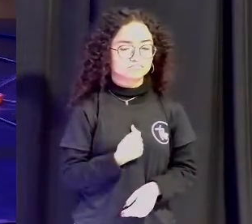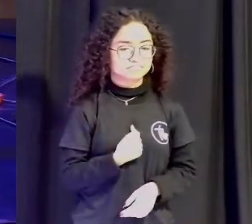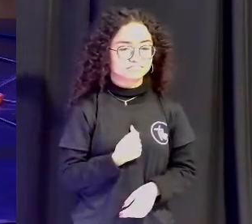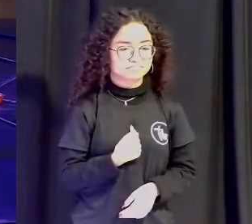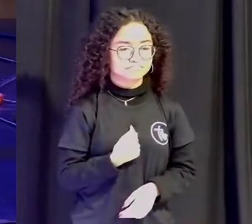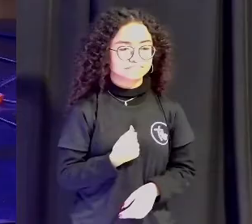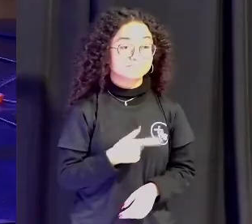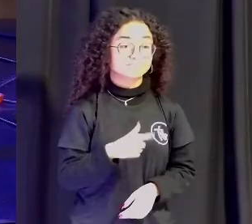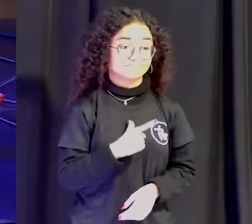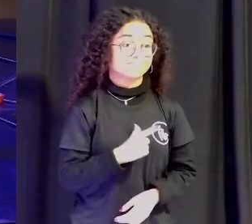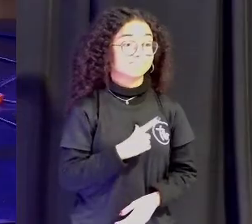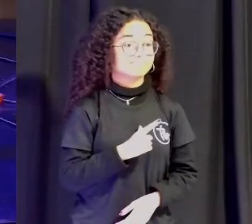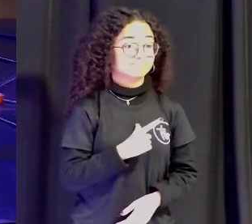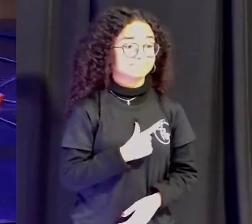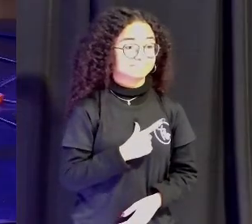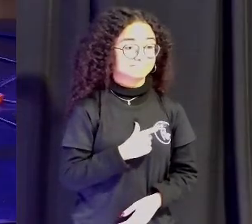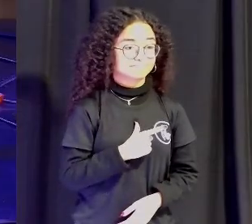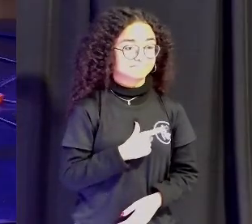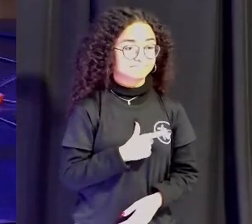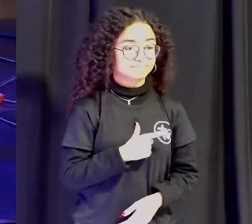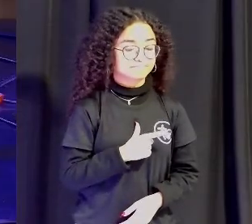Tem.